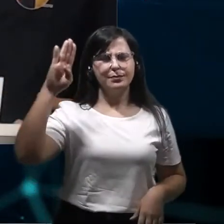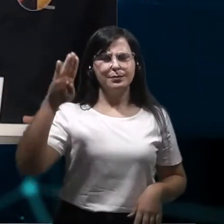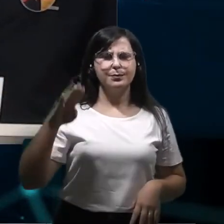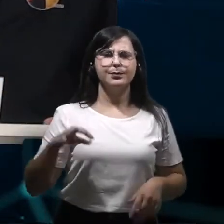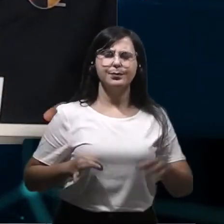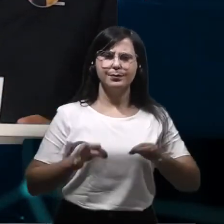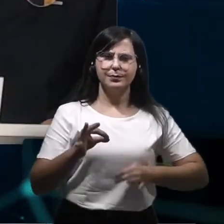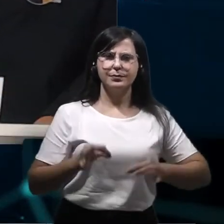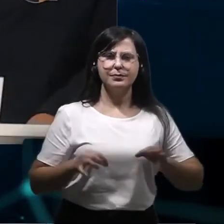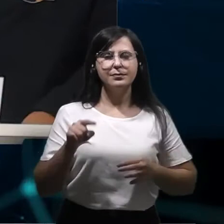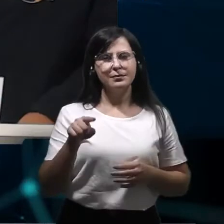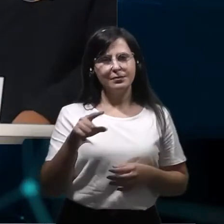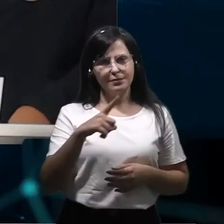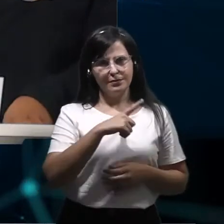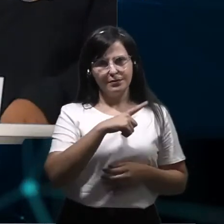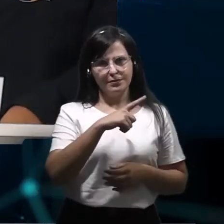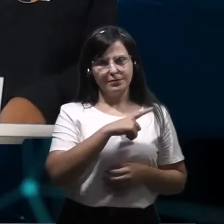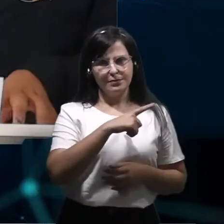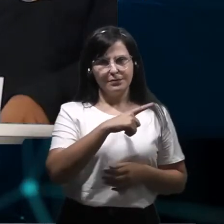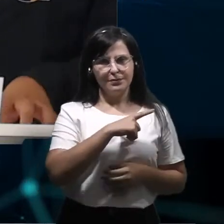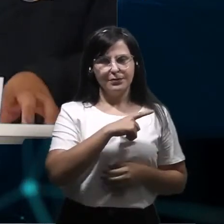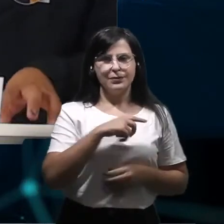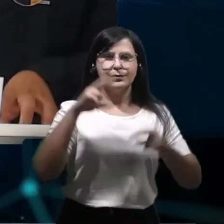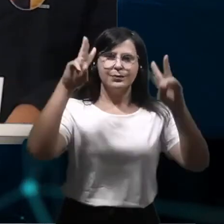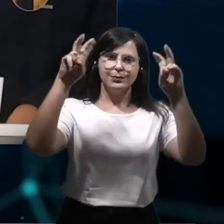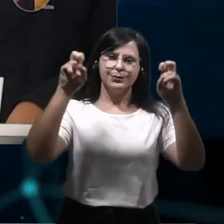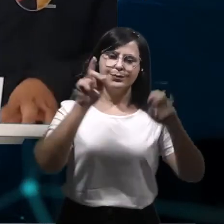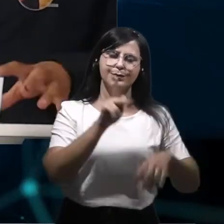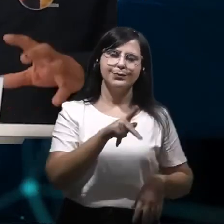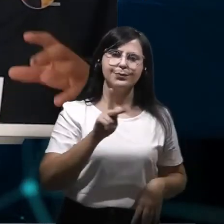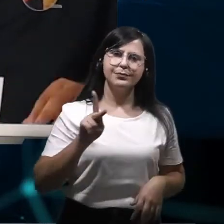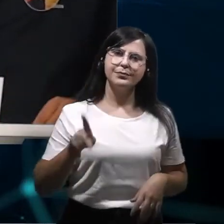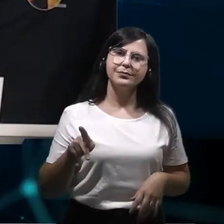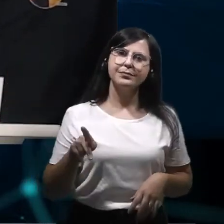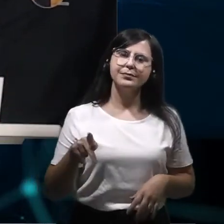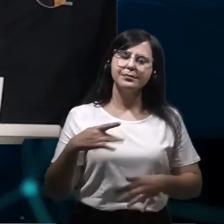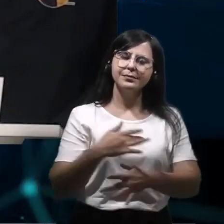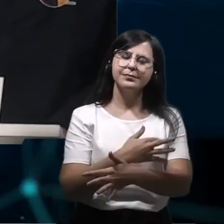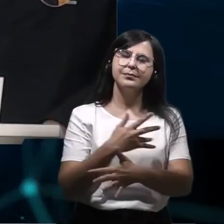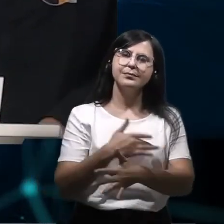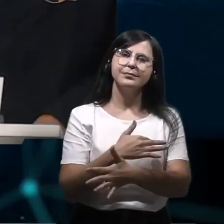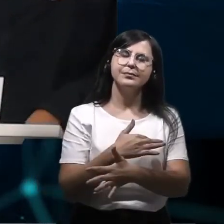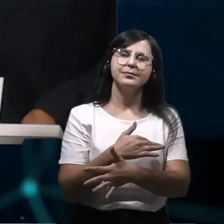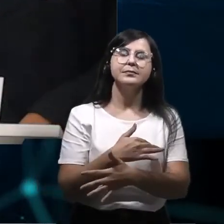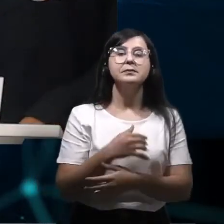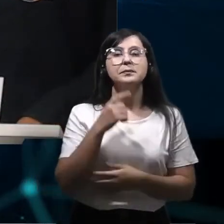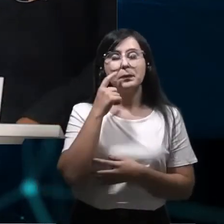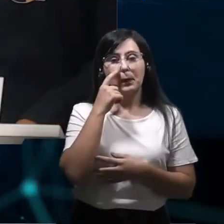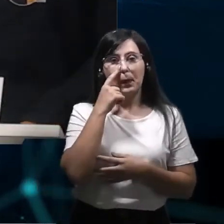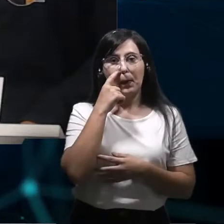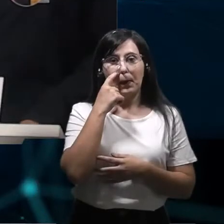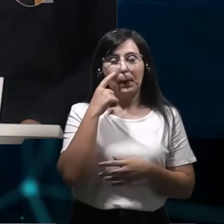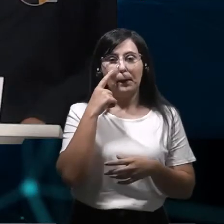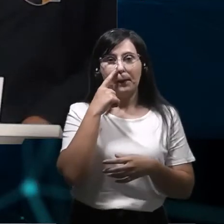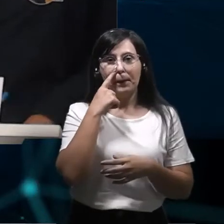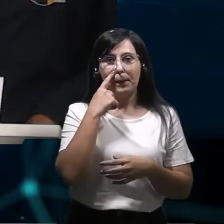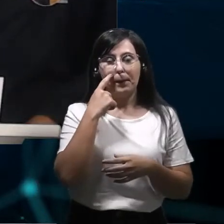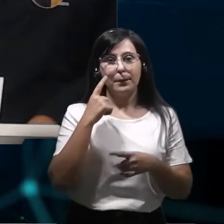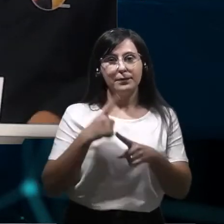senhor tem, certo, voltado para a questão dos professores do município de Brejo da Madre de Deus, tendo em vista o que o senhor